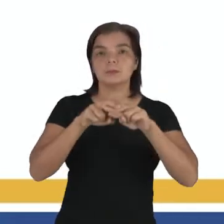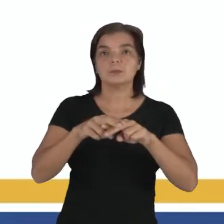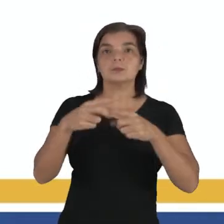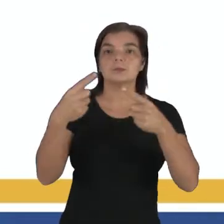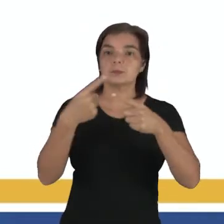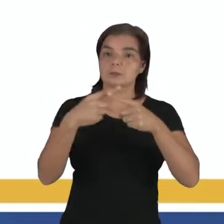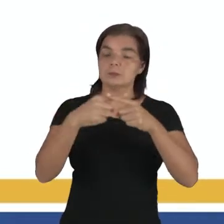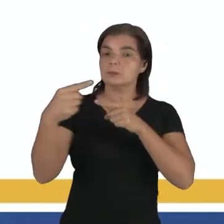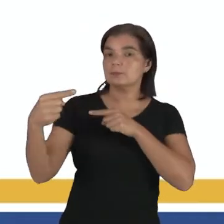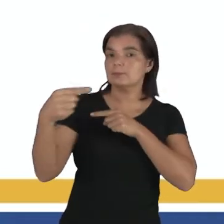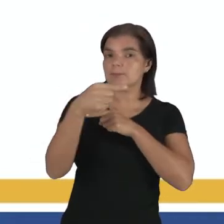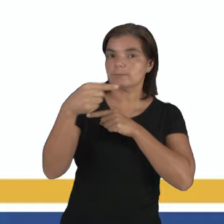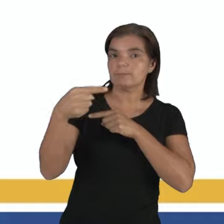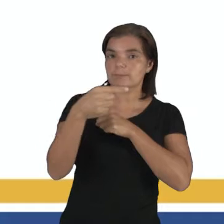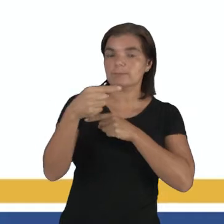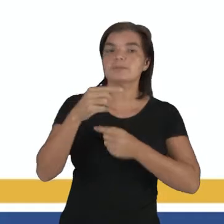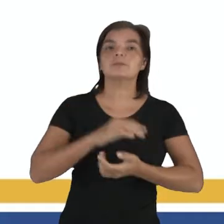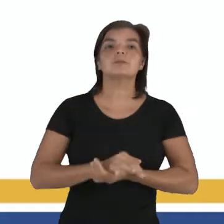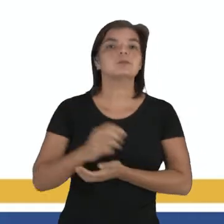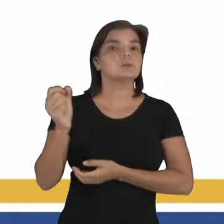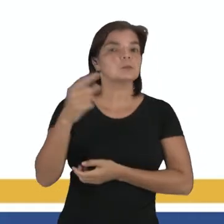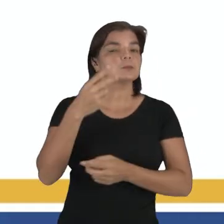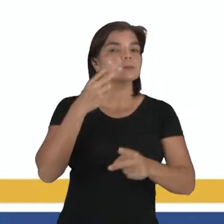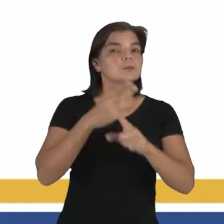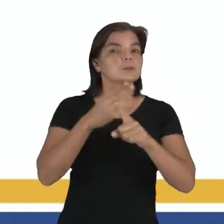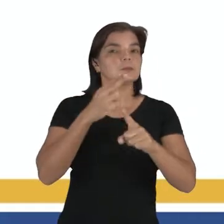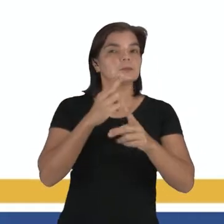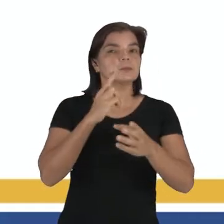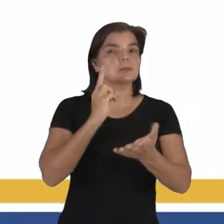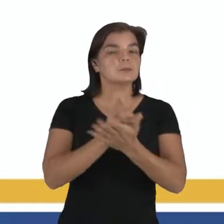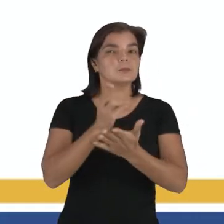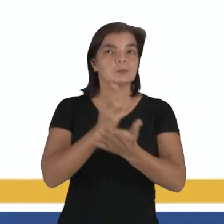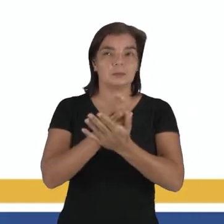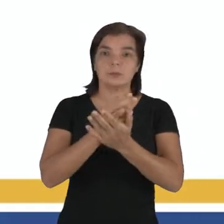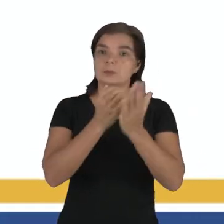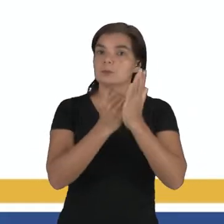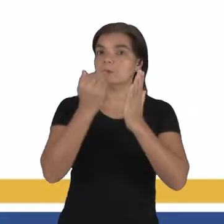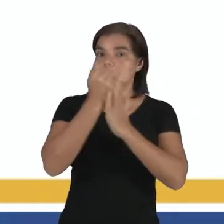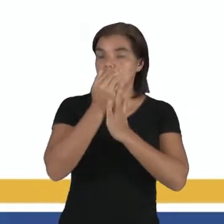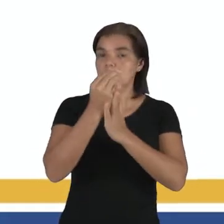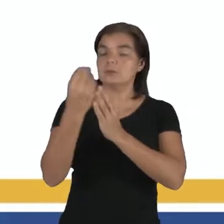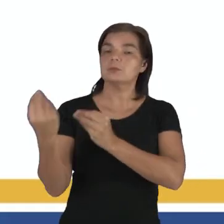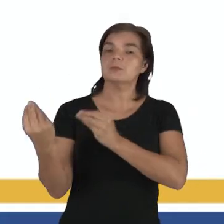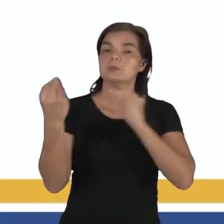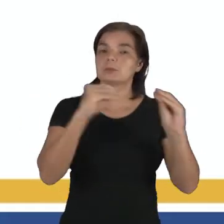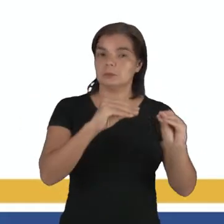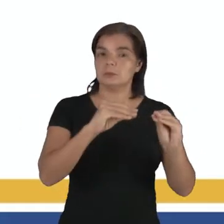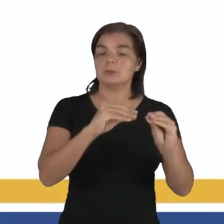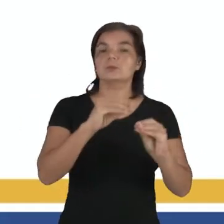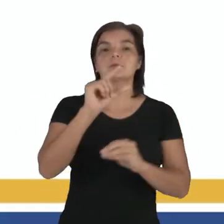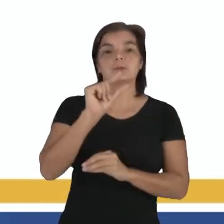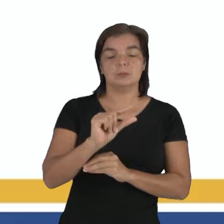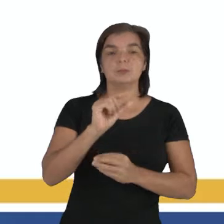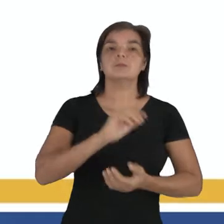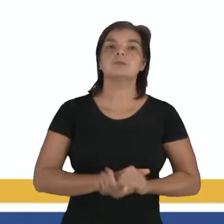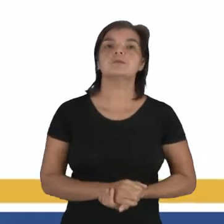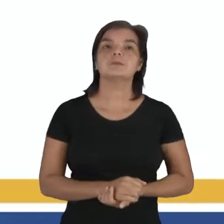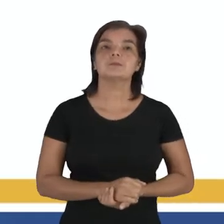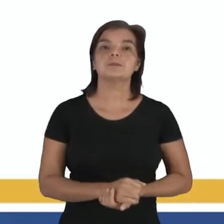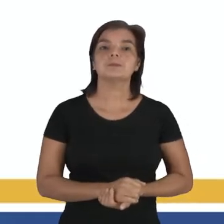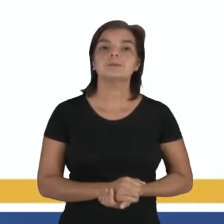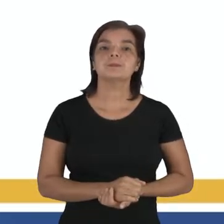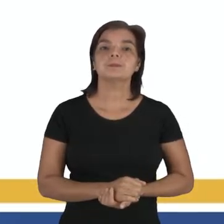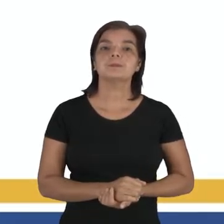que a seta está apontando para o azul. Sempre o maior cede calor para o maior. Isso vai ocorrer sempre.